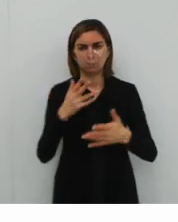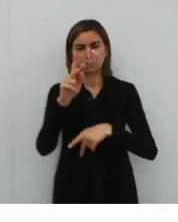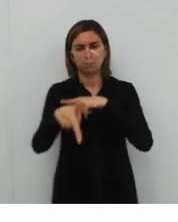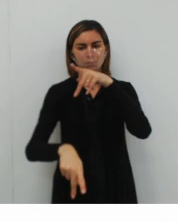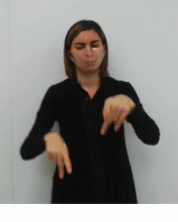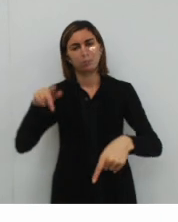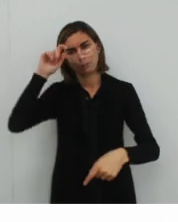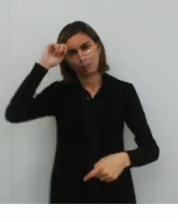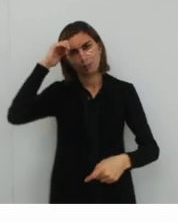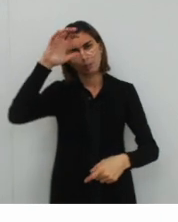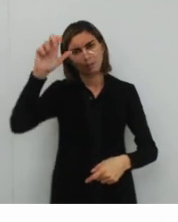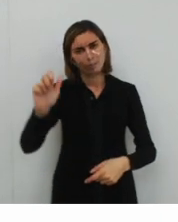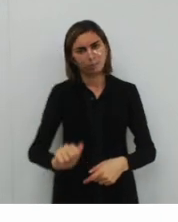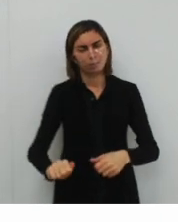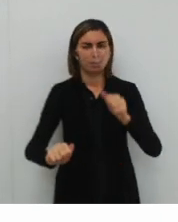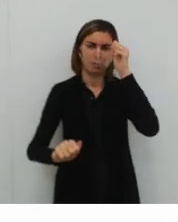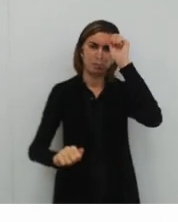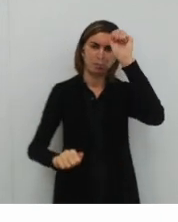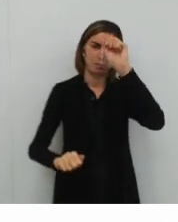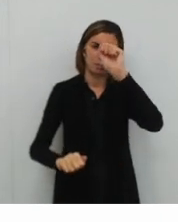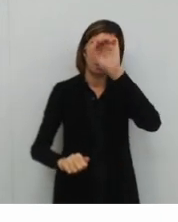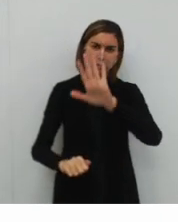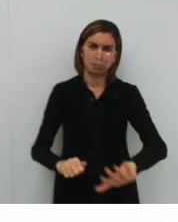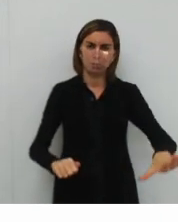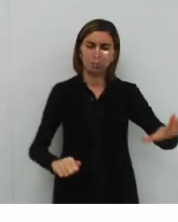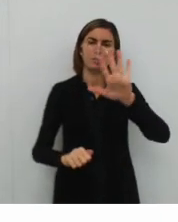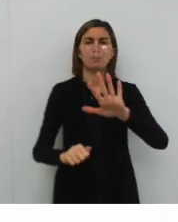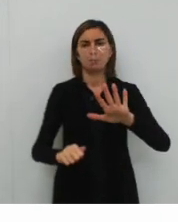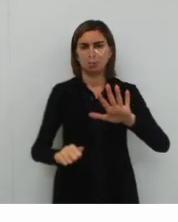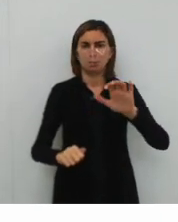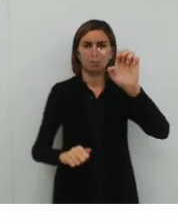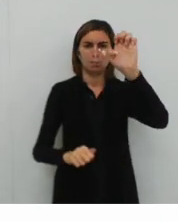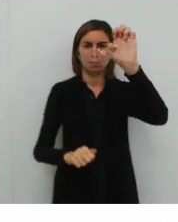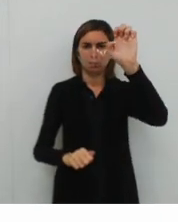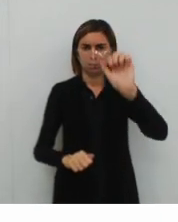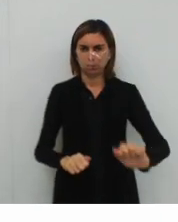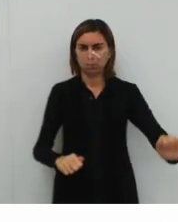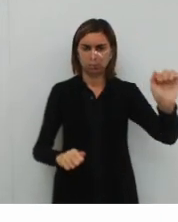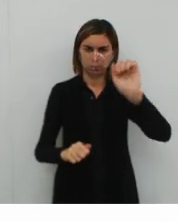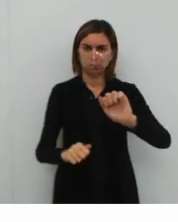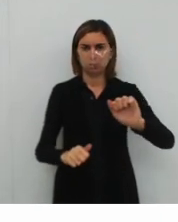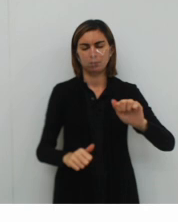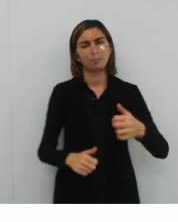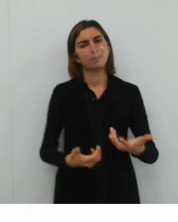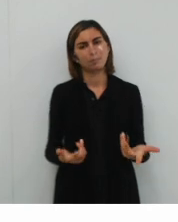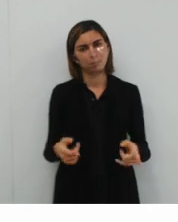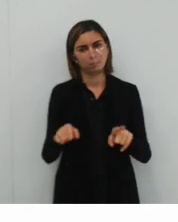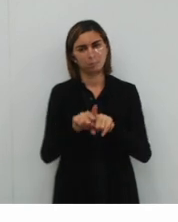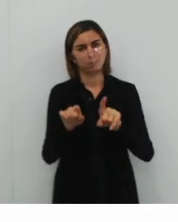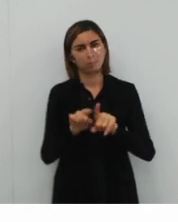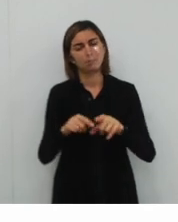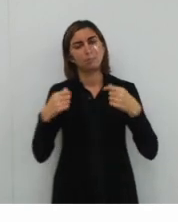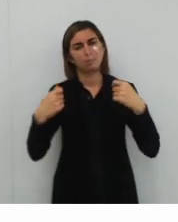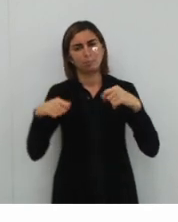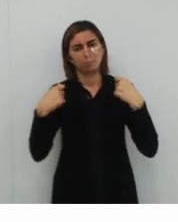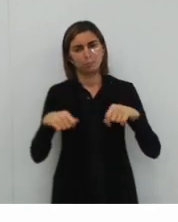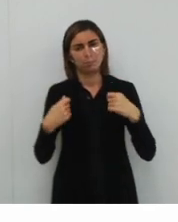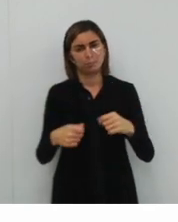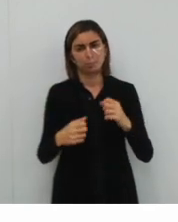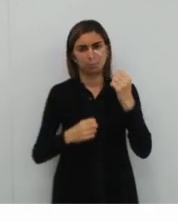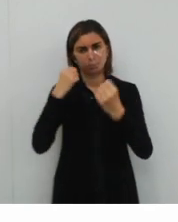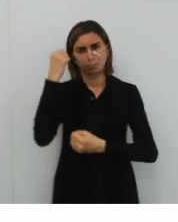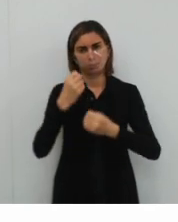na África, não só na Europa, mas na África e na Ásia também. Tá? Então, a indústria química, ela